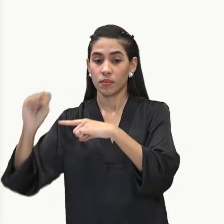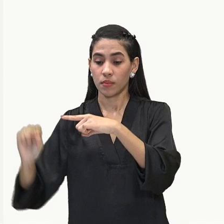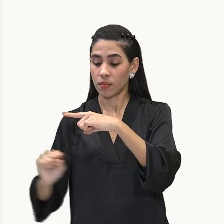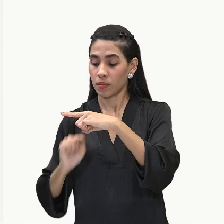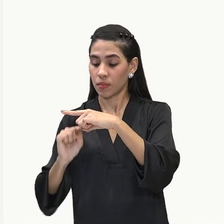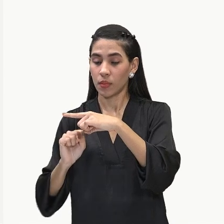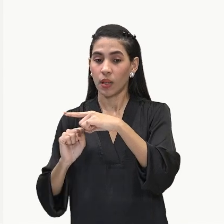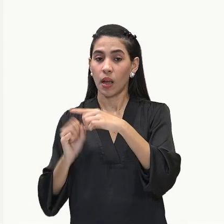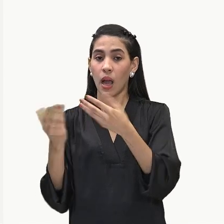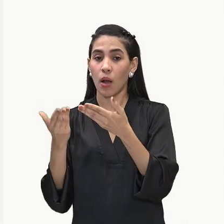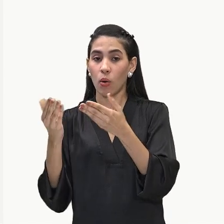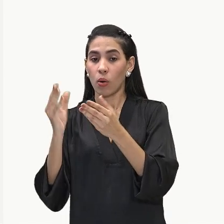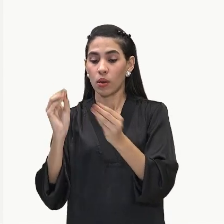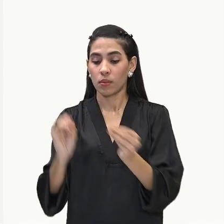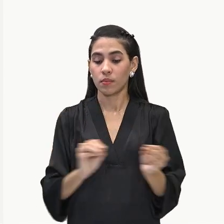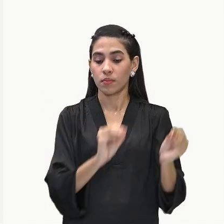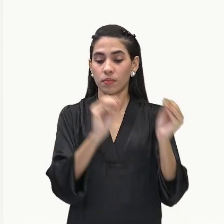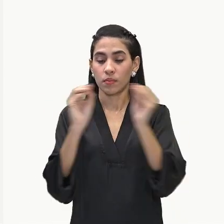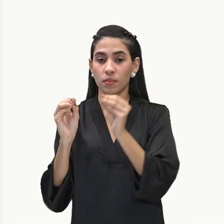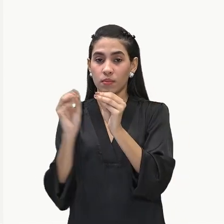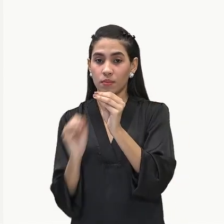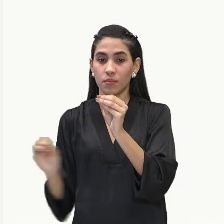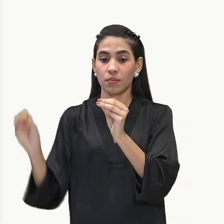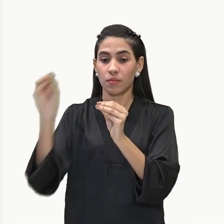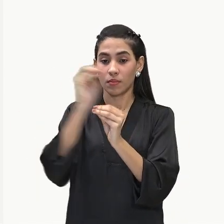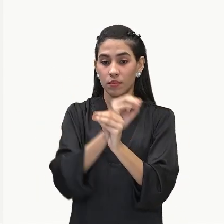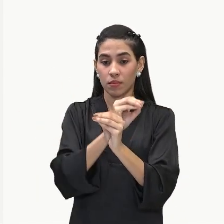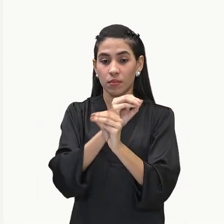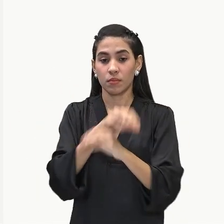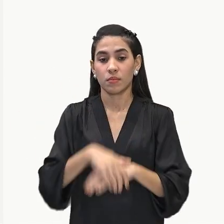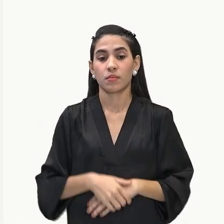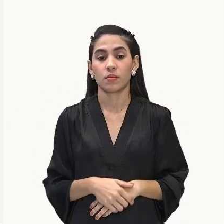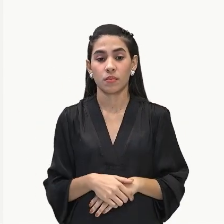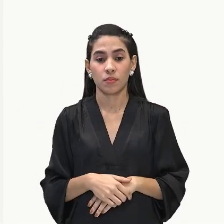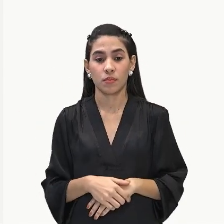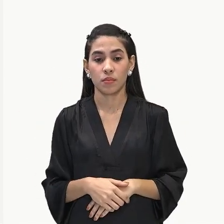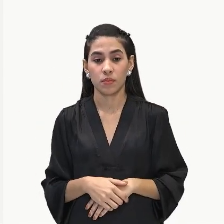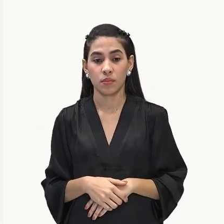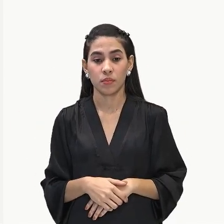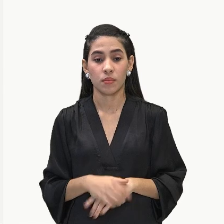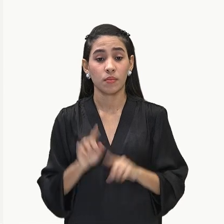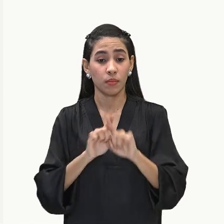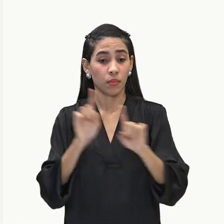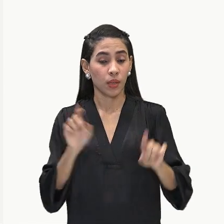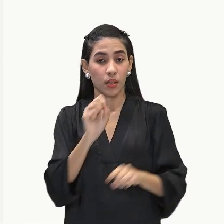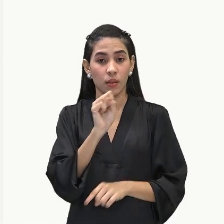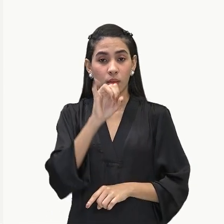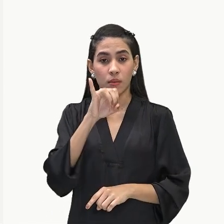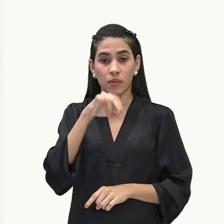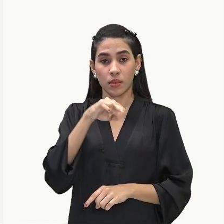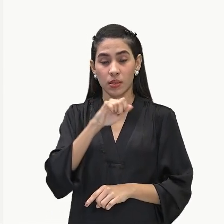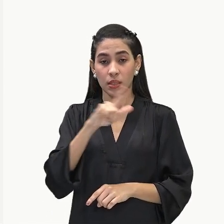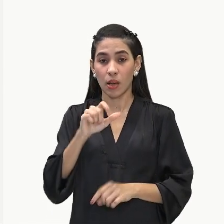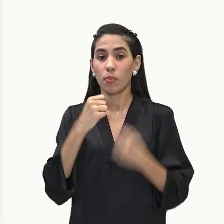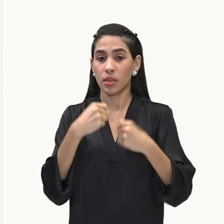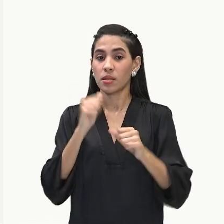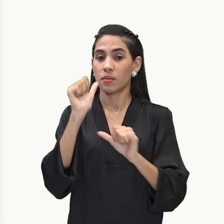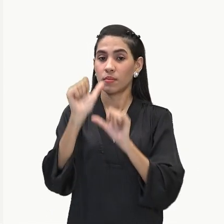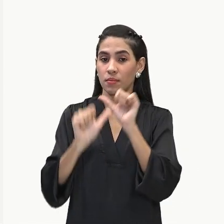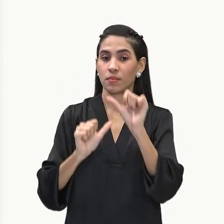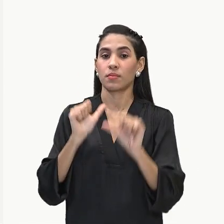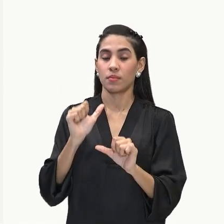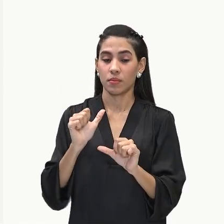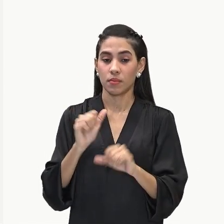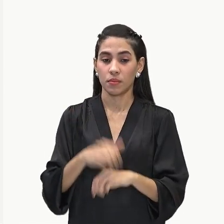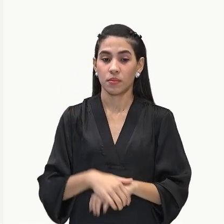vai precisar passar para o outro lado da igualdade. Passou, mas o sinal obrigatoriamente tem que o quê?